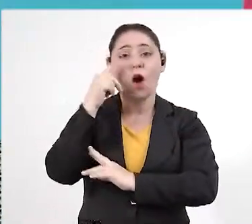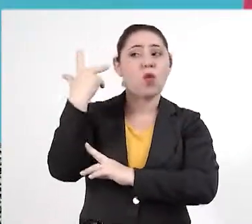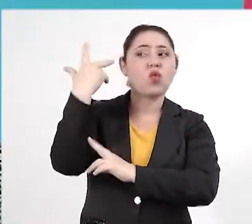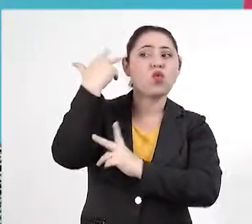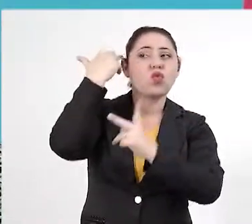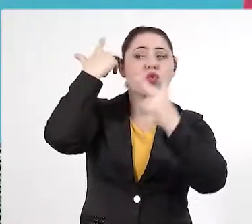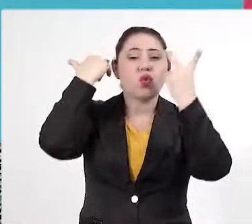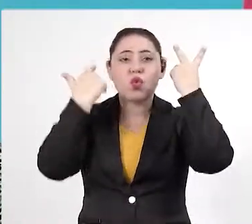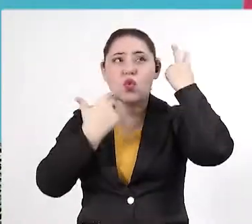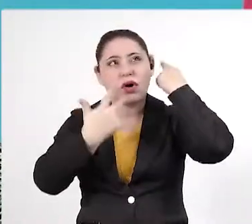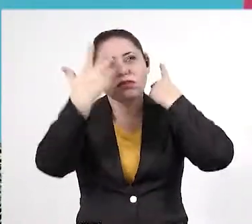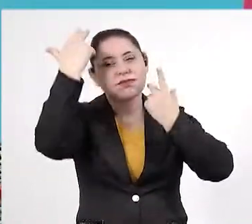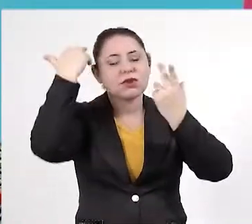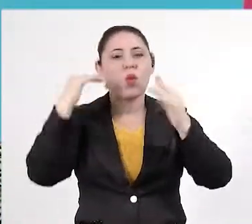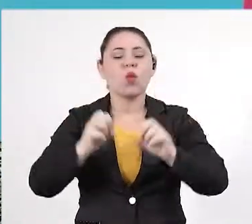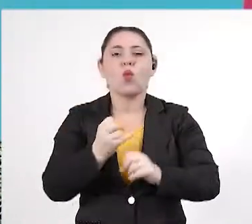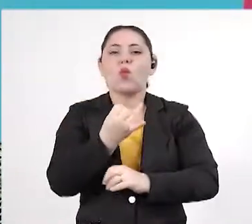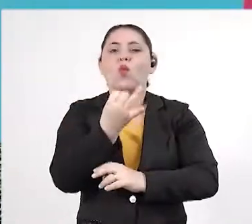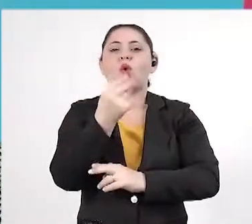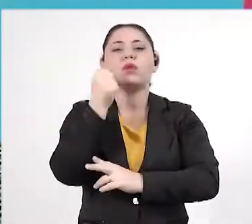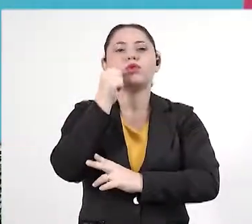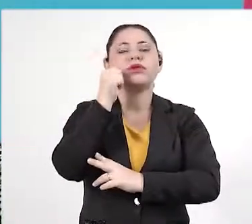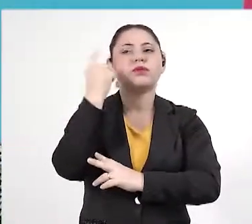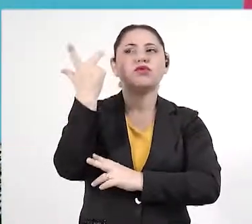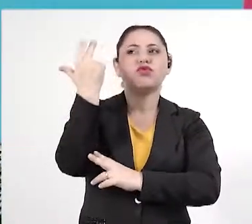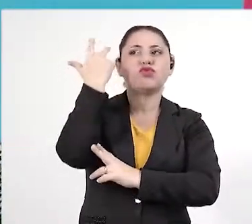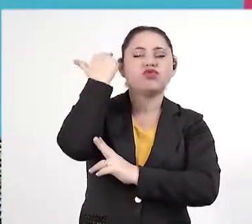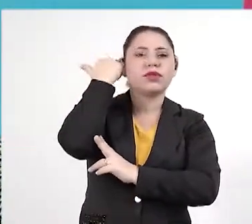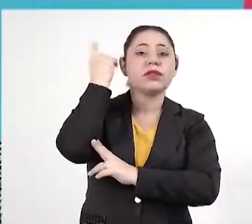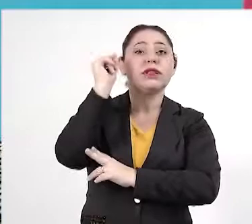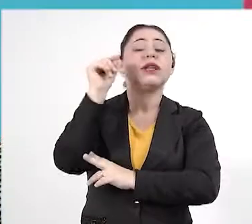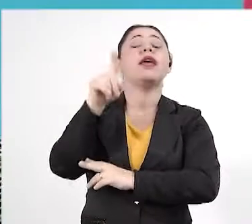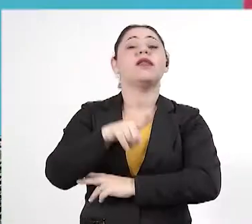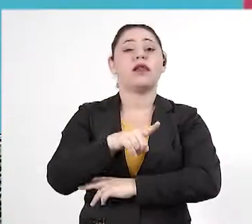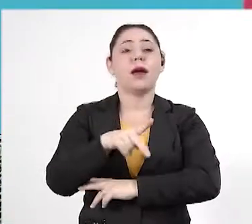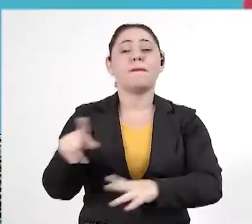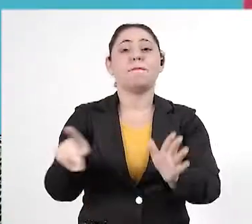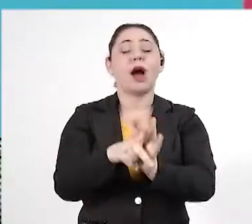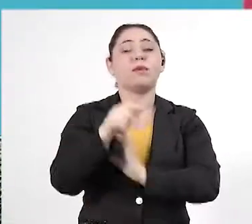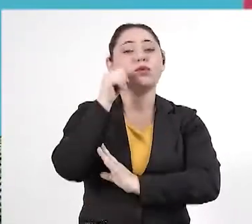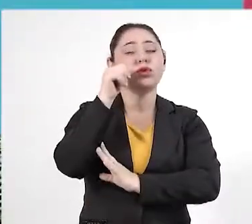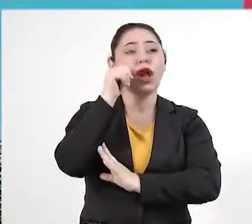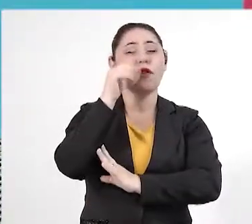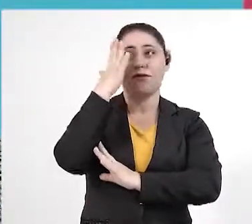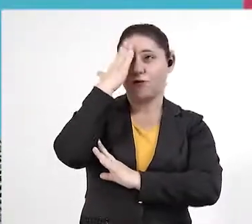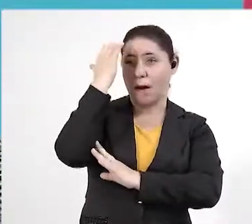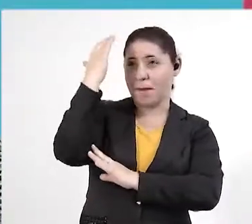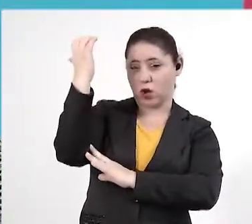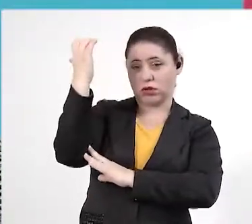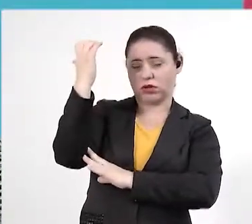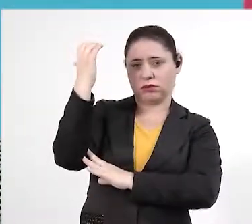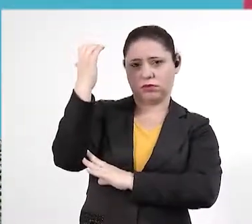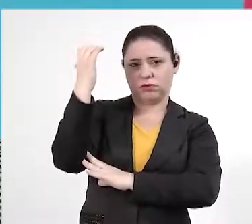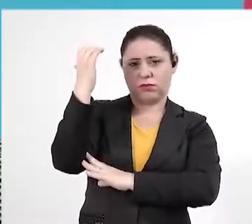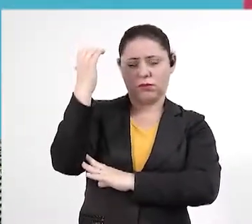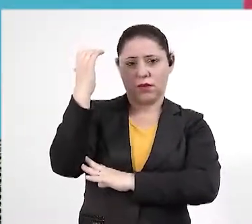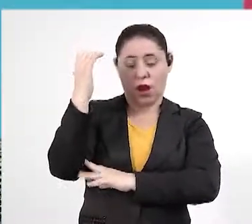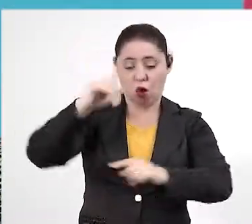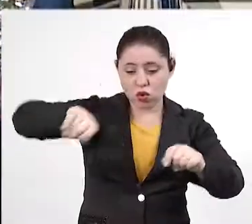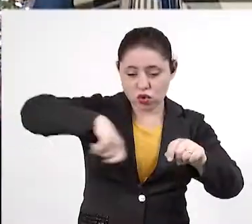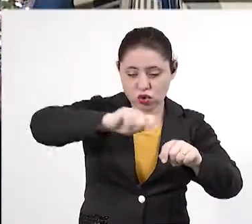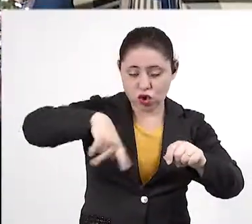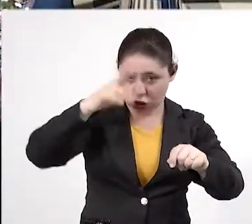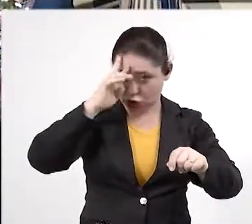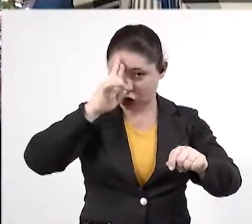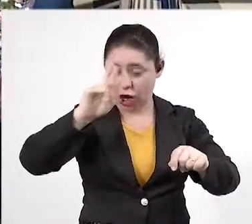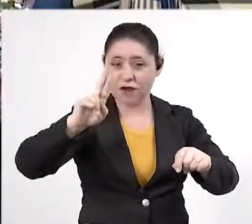feminina, cabeleireiro, né? Quantas cabeleireiras nós temos no Brasil? Quem são as cabeleireiras mulheres famosas no país? Chefes